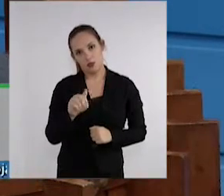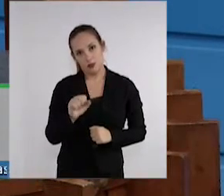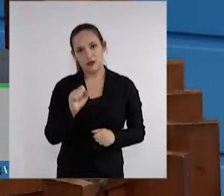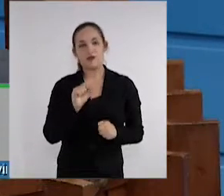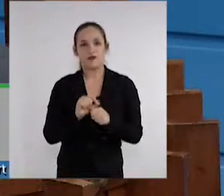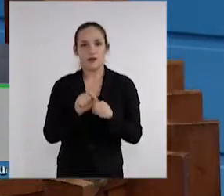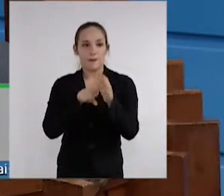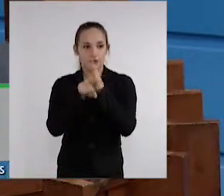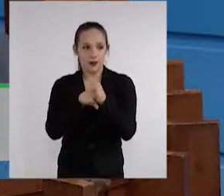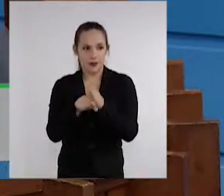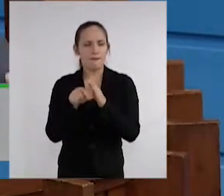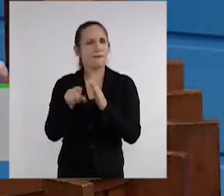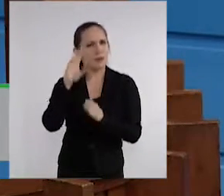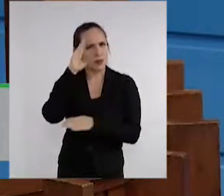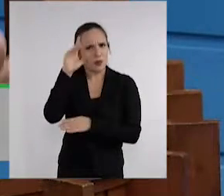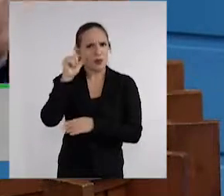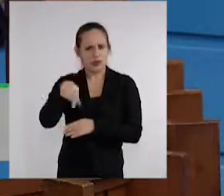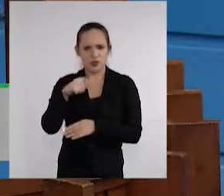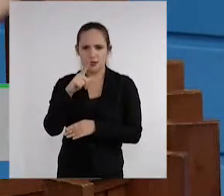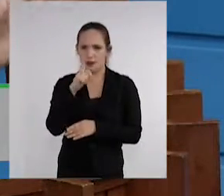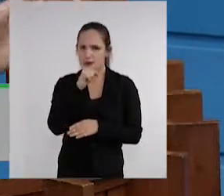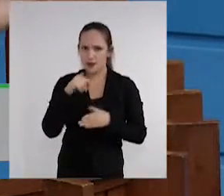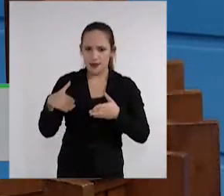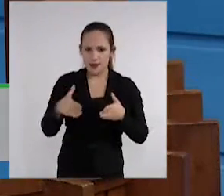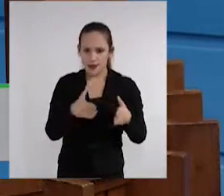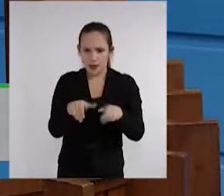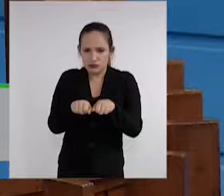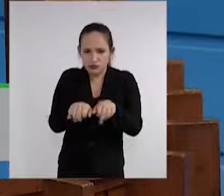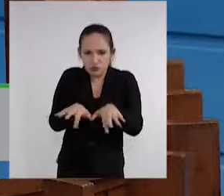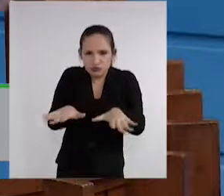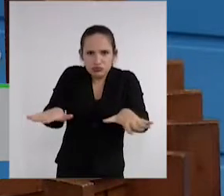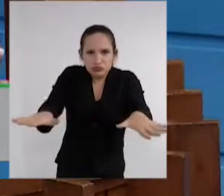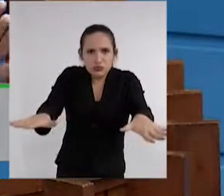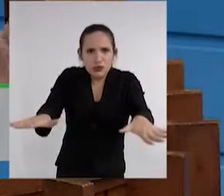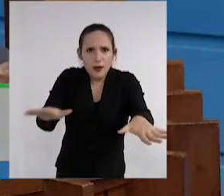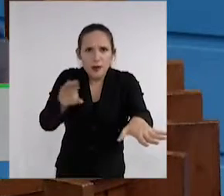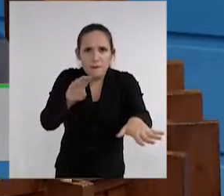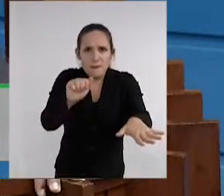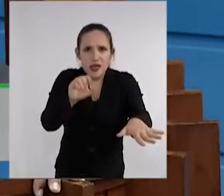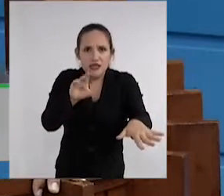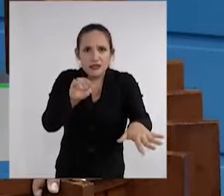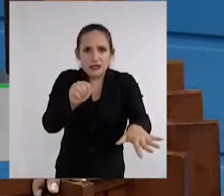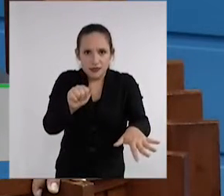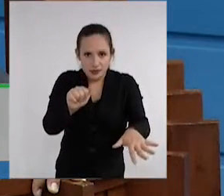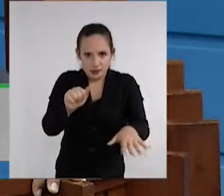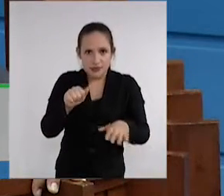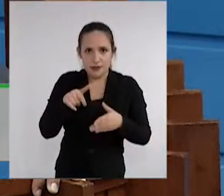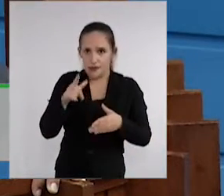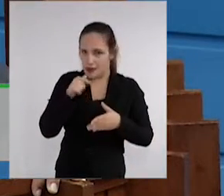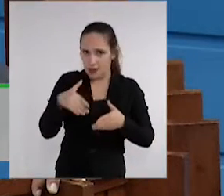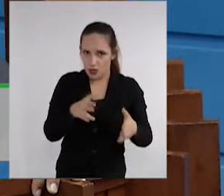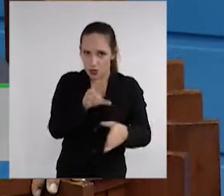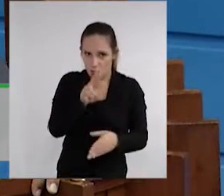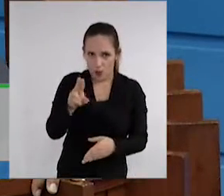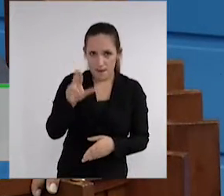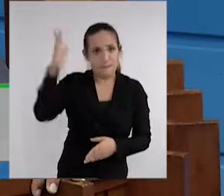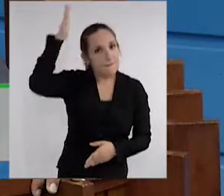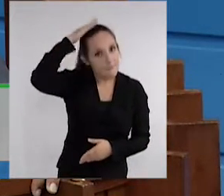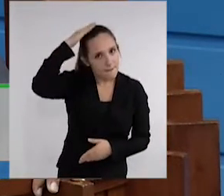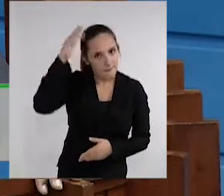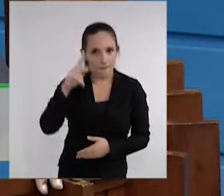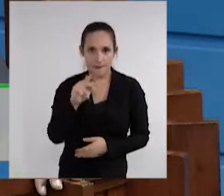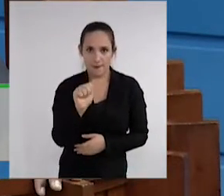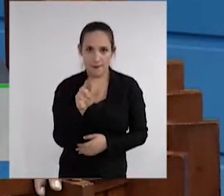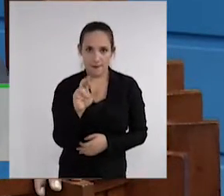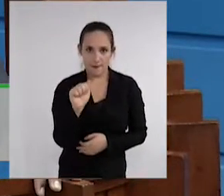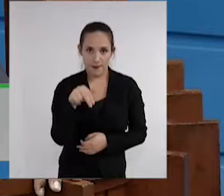Paraná, aqui no estado do Mato Grosso do Sul, no estado do Paraná e no estado de São Paulo, ela detectou